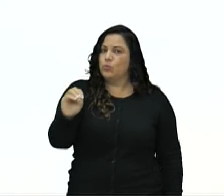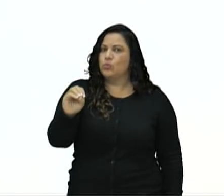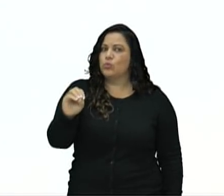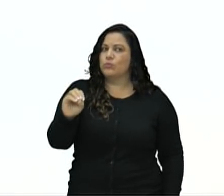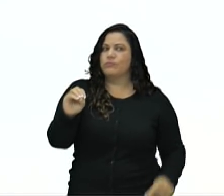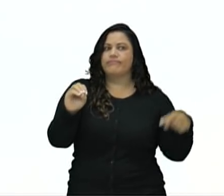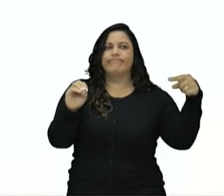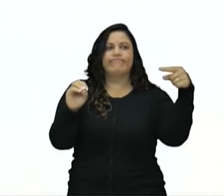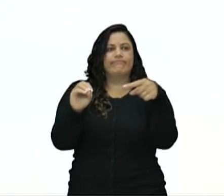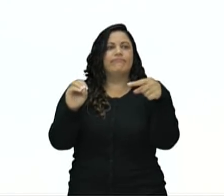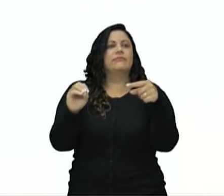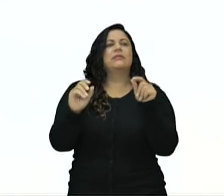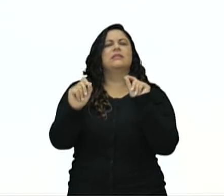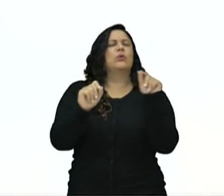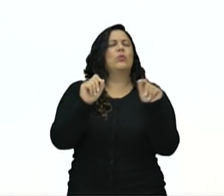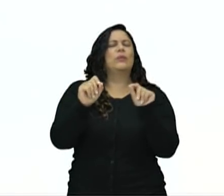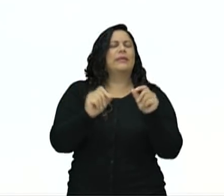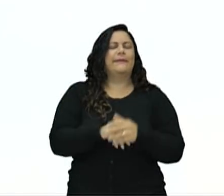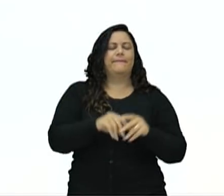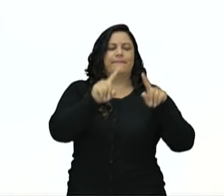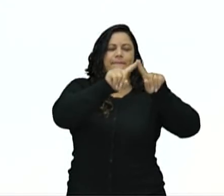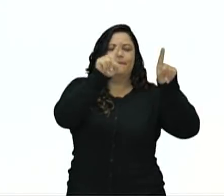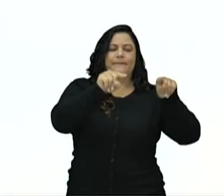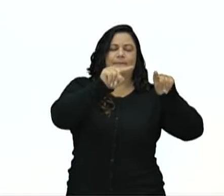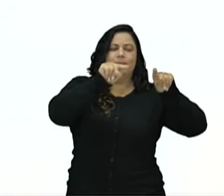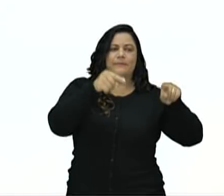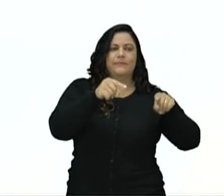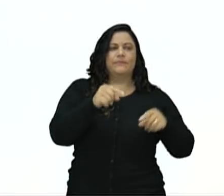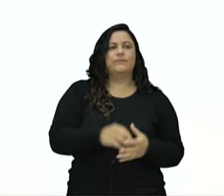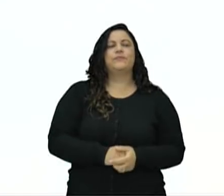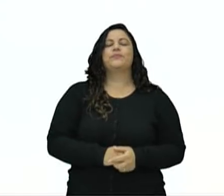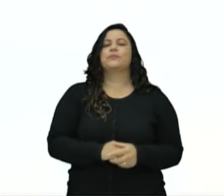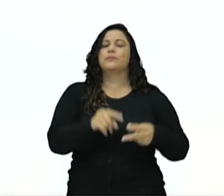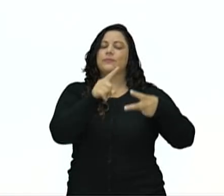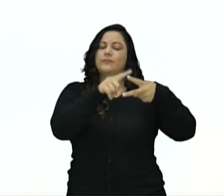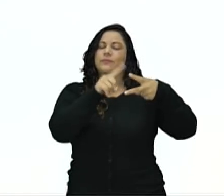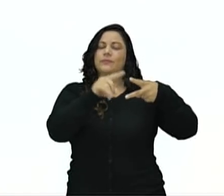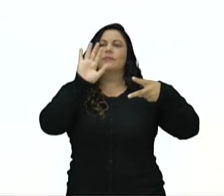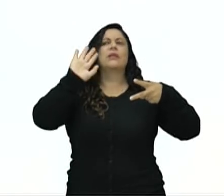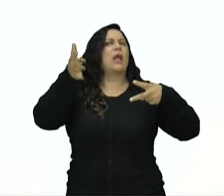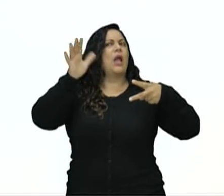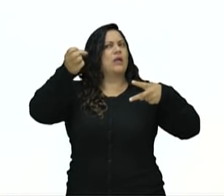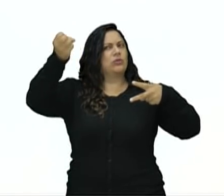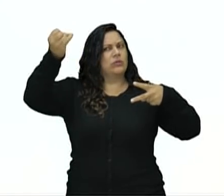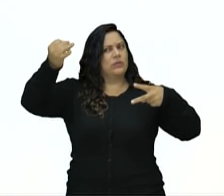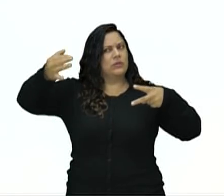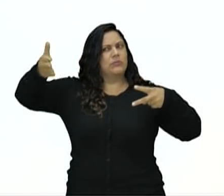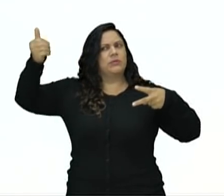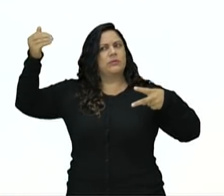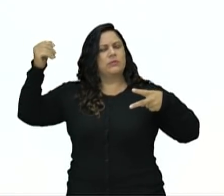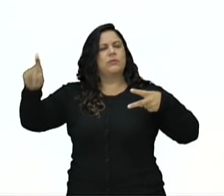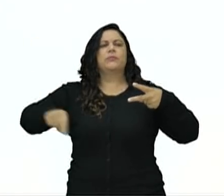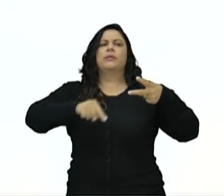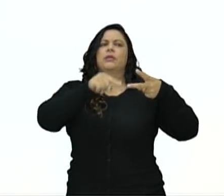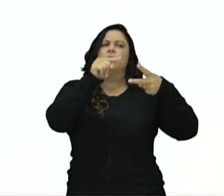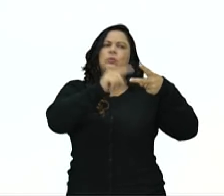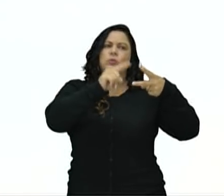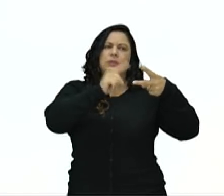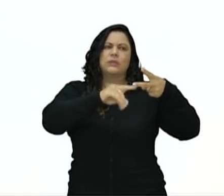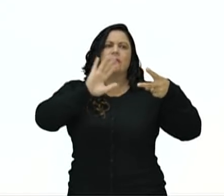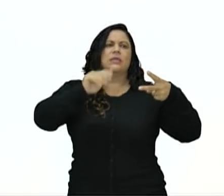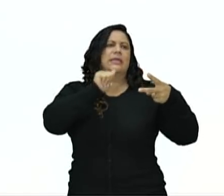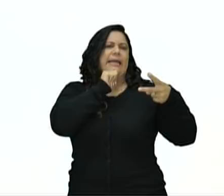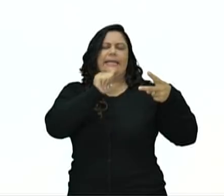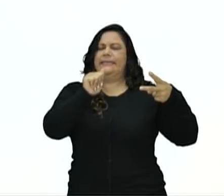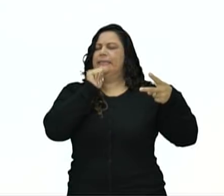possibilidade, algo já mencionado anteriormente ou se refere a algo que ainda não foi mencionado no texto. Um tempo para vocês